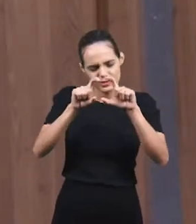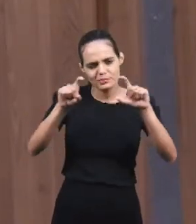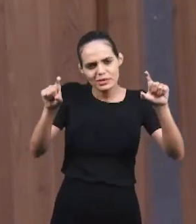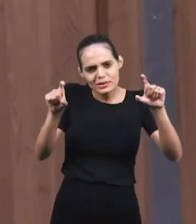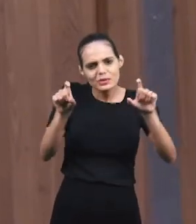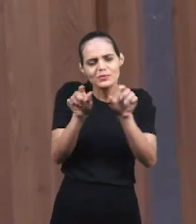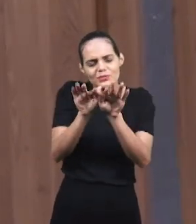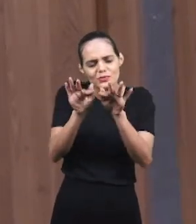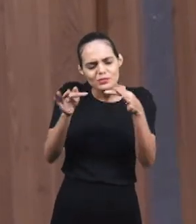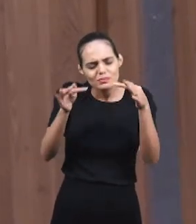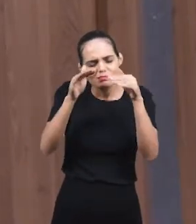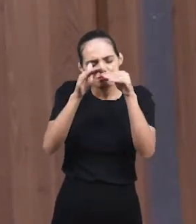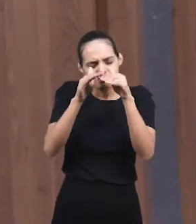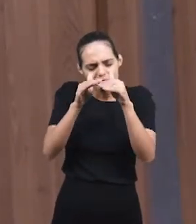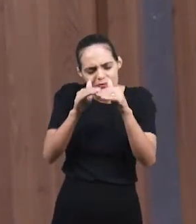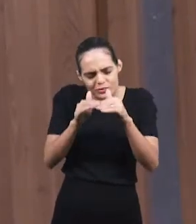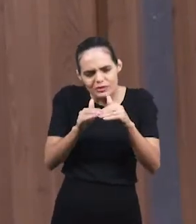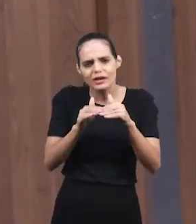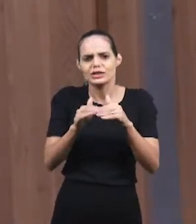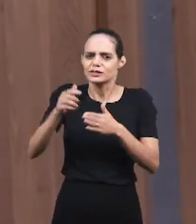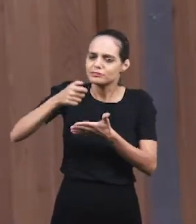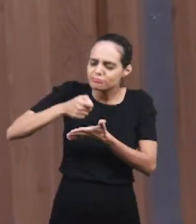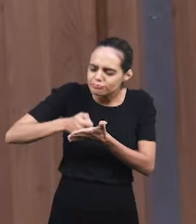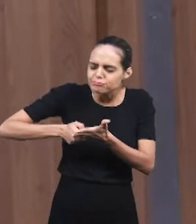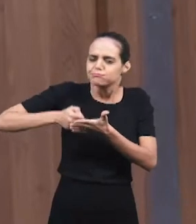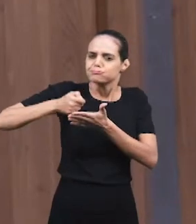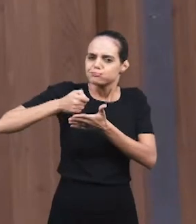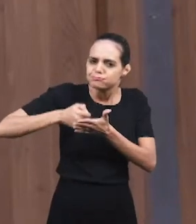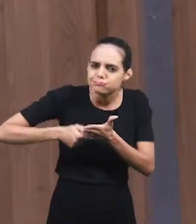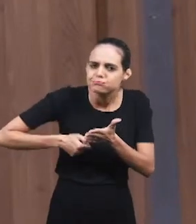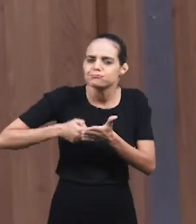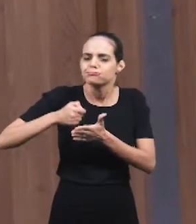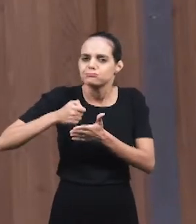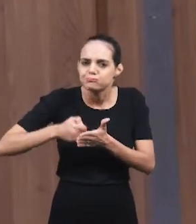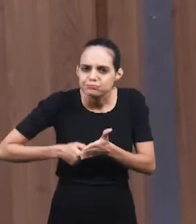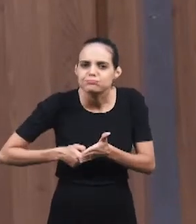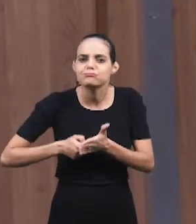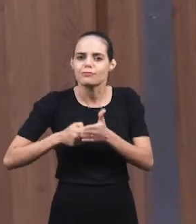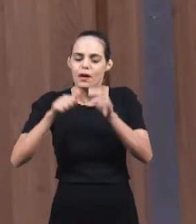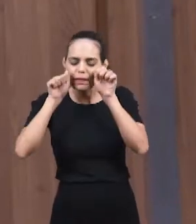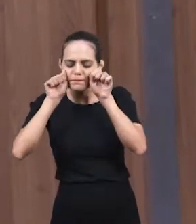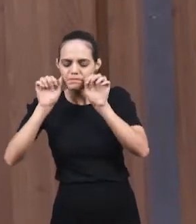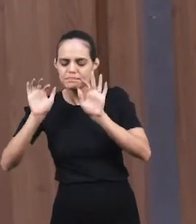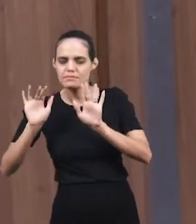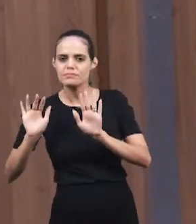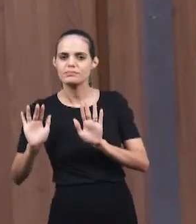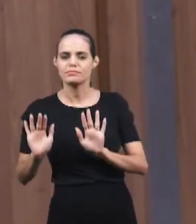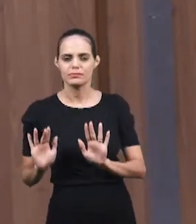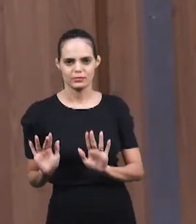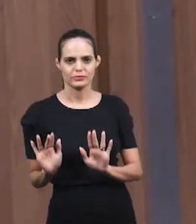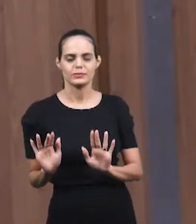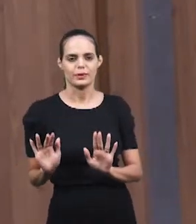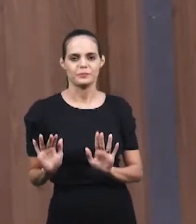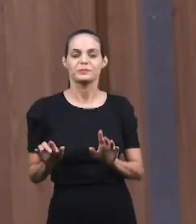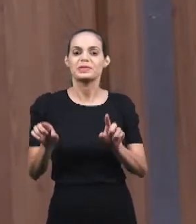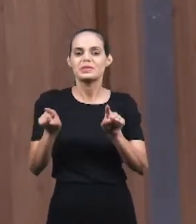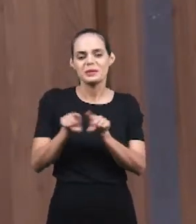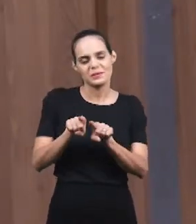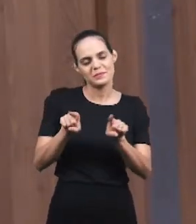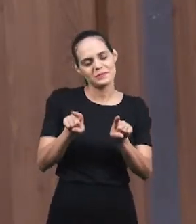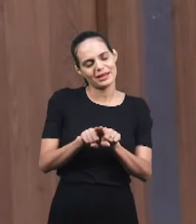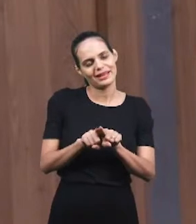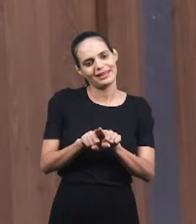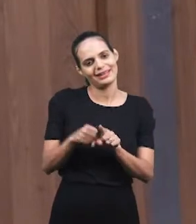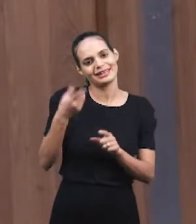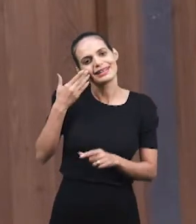humildade usada por ele na insistência dele em receber a bênção do Senhor. Também os nossos queridos